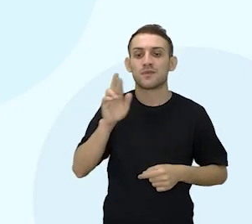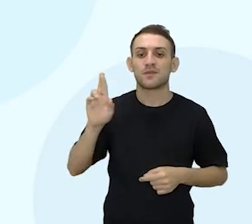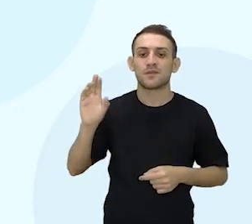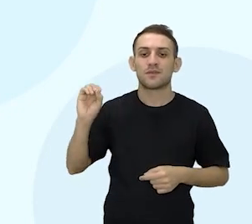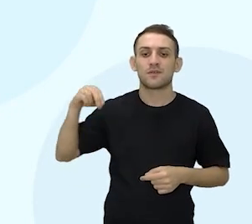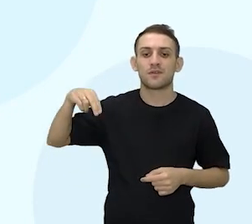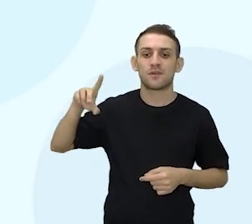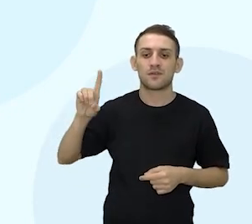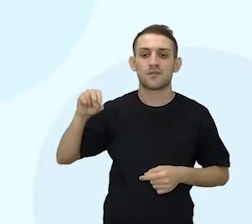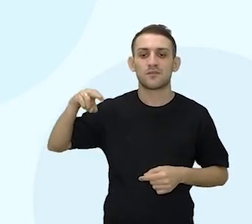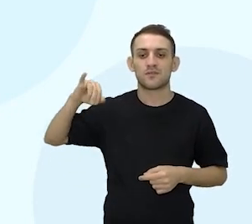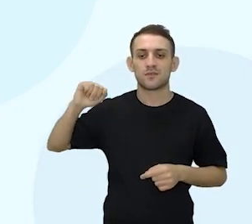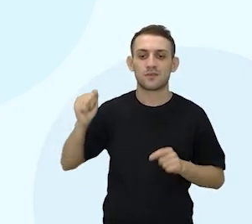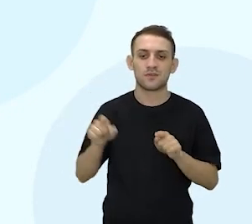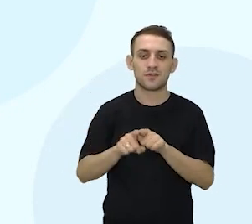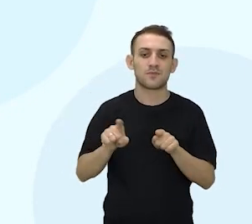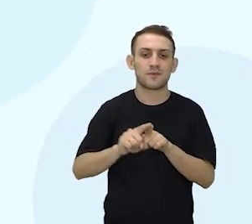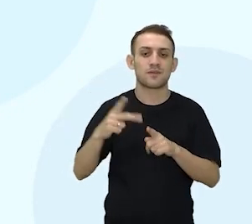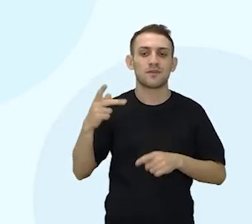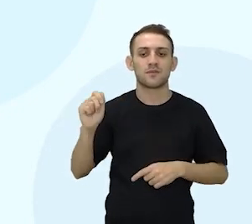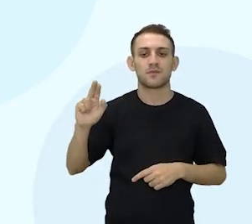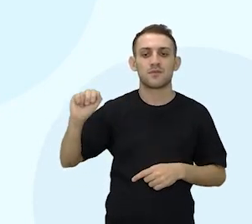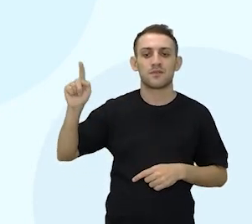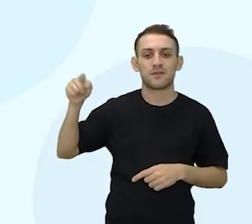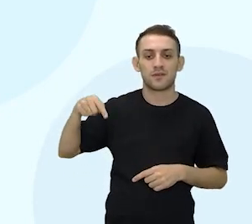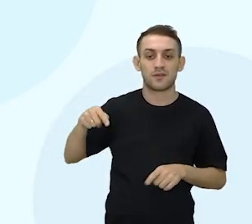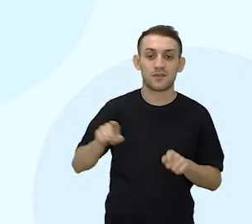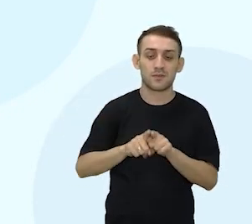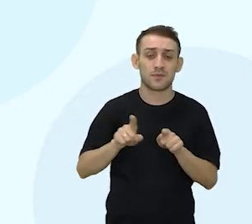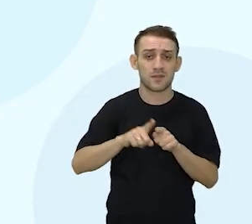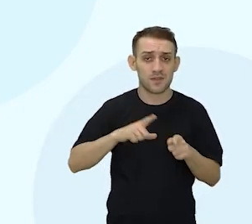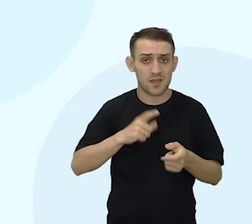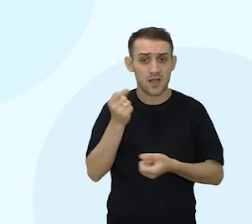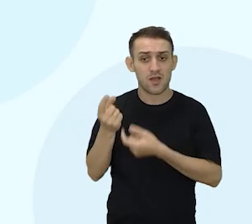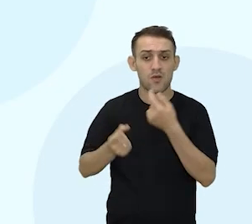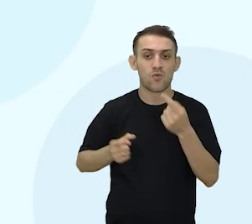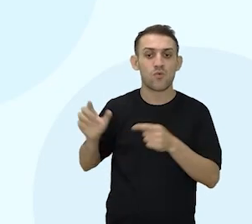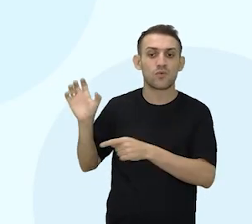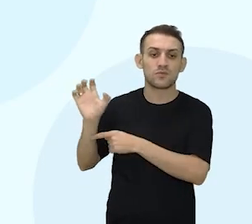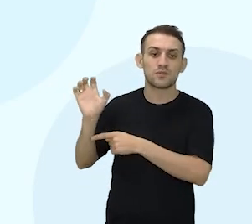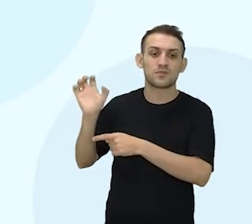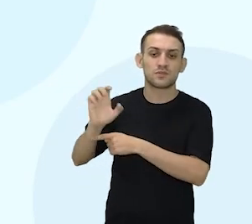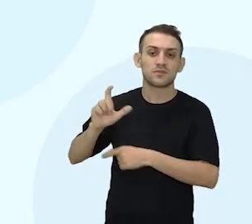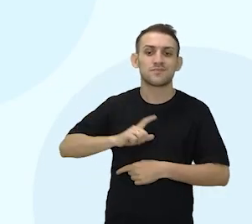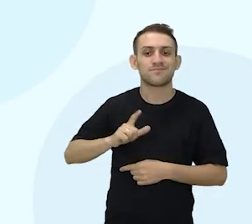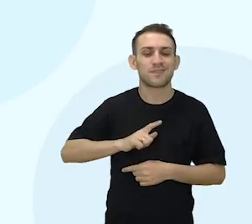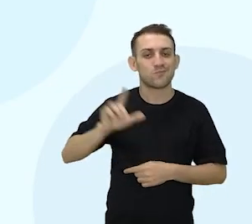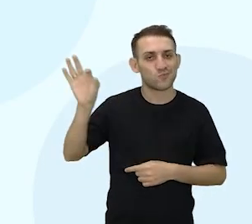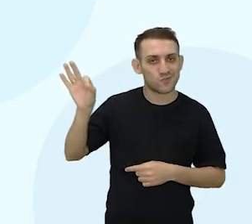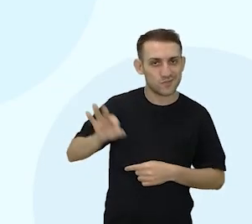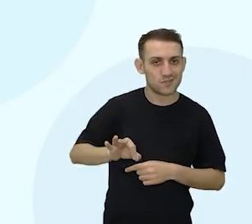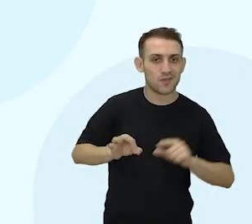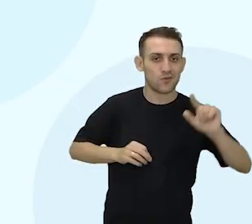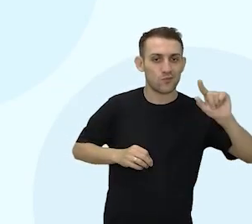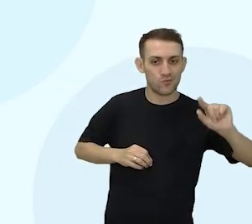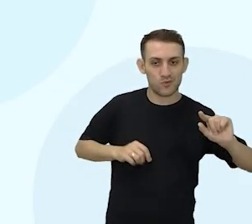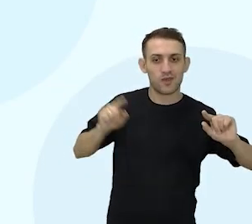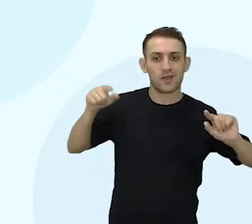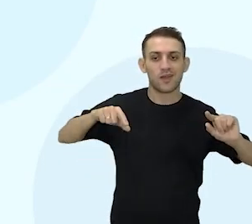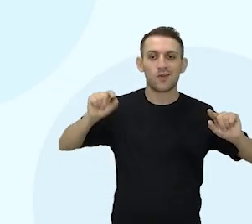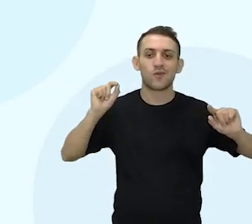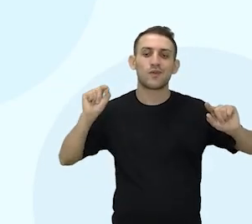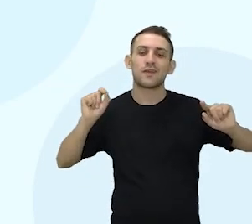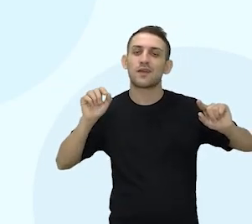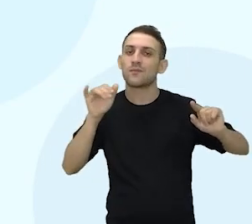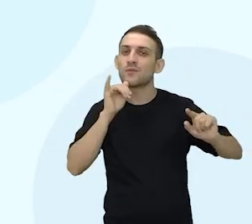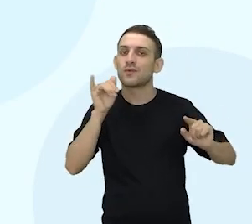Rondônia e Pará, né, e aí alguns estados que a natalidade já vai diminuindo bastante, como é o caso